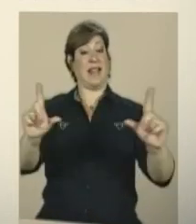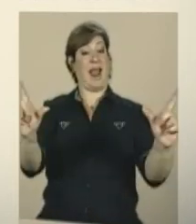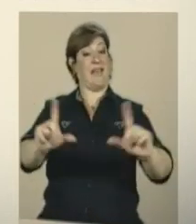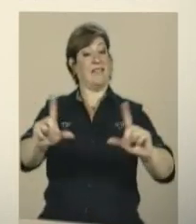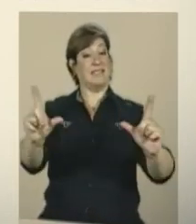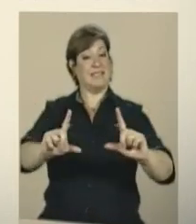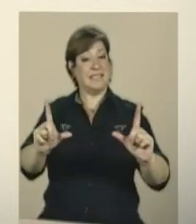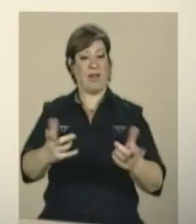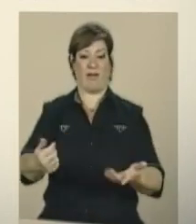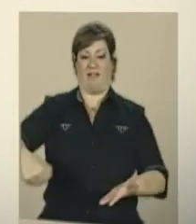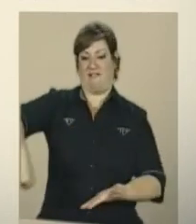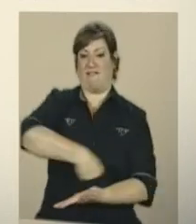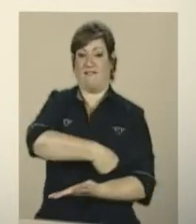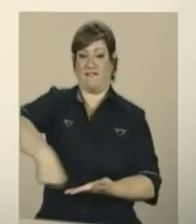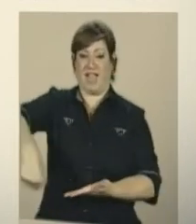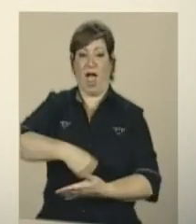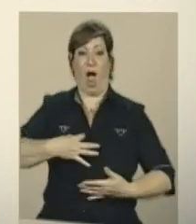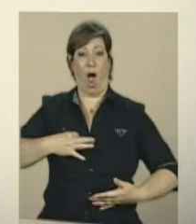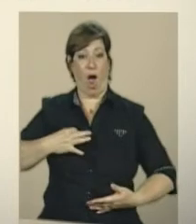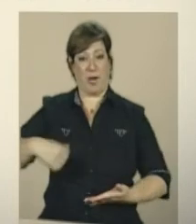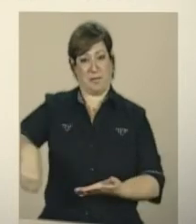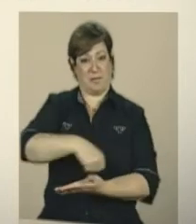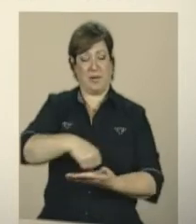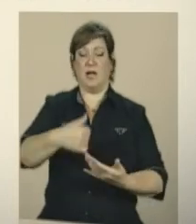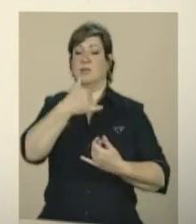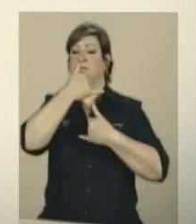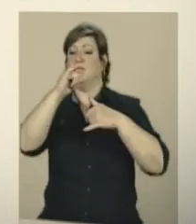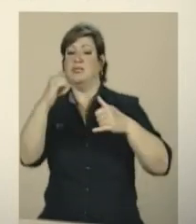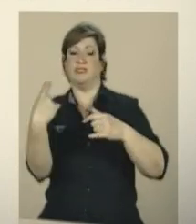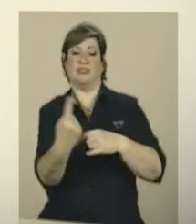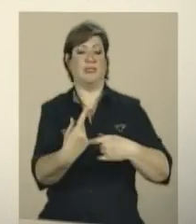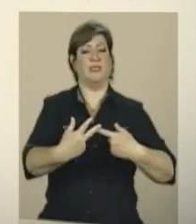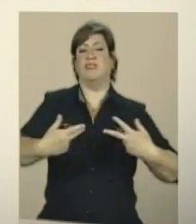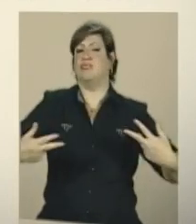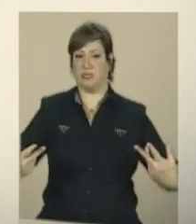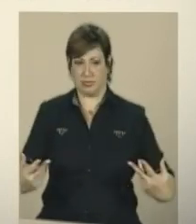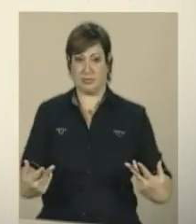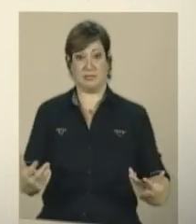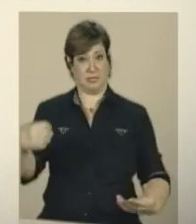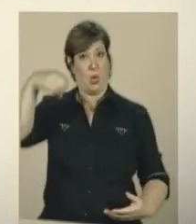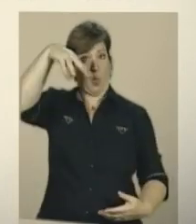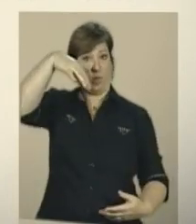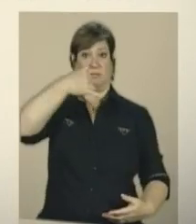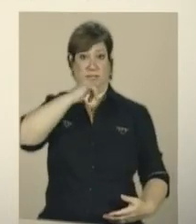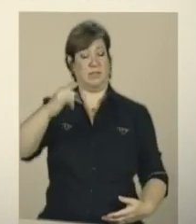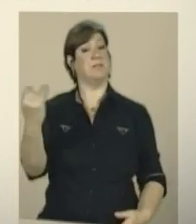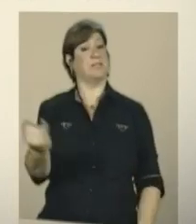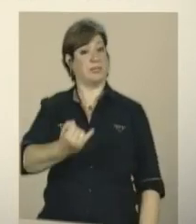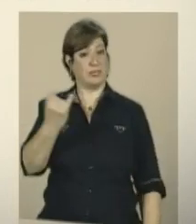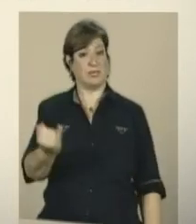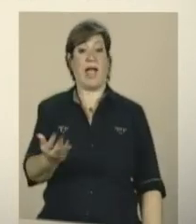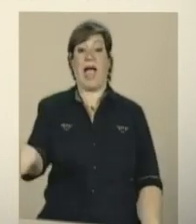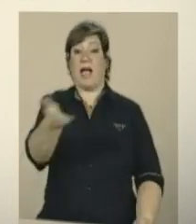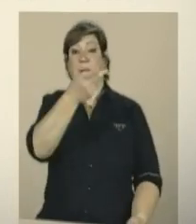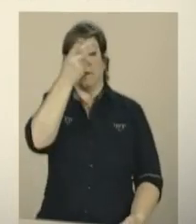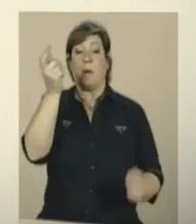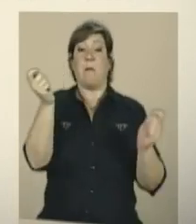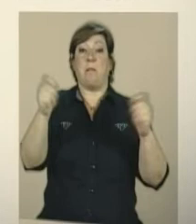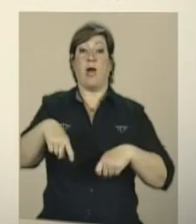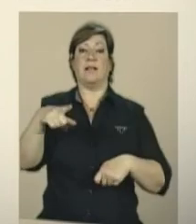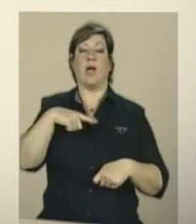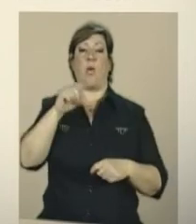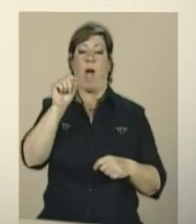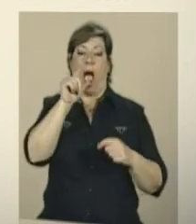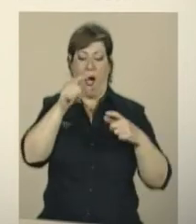televisão ao ferro elétrico a outros eletrodomésticos e também Luciano essas pessoas podem ter uma bomba